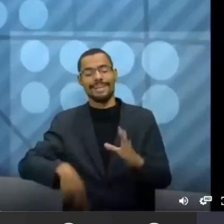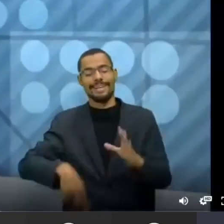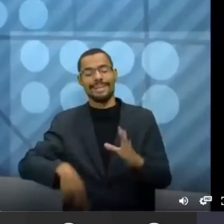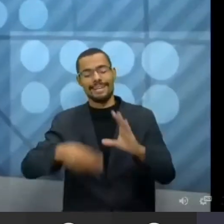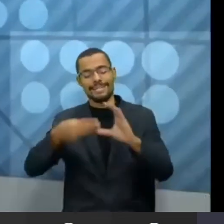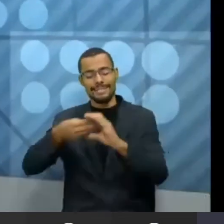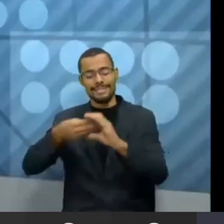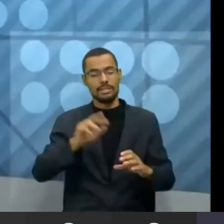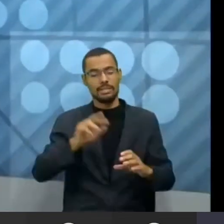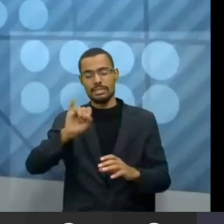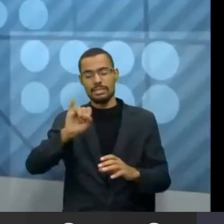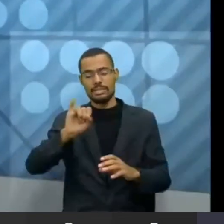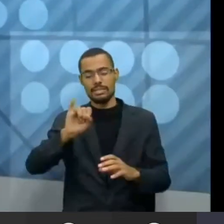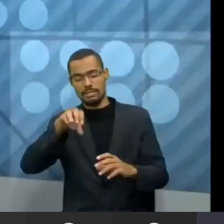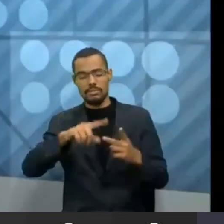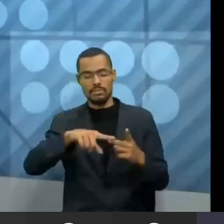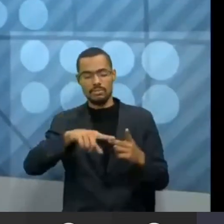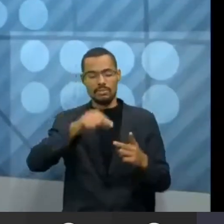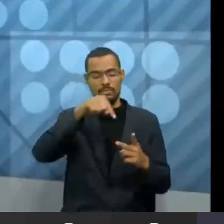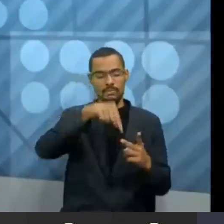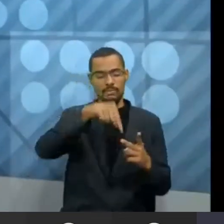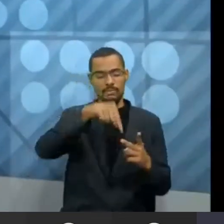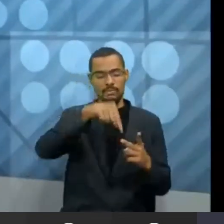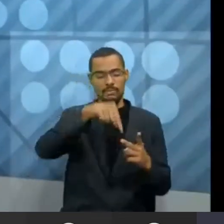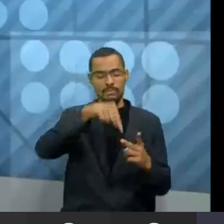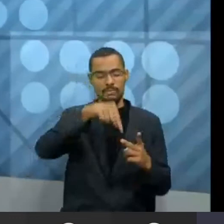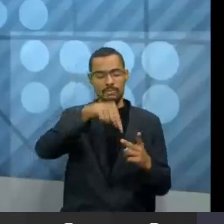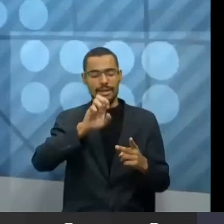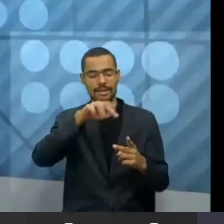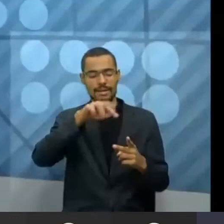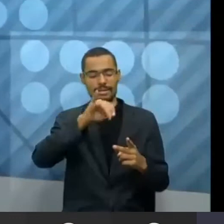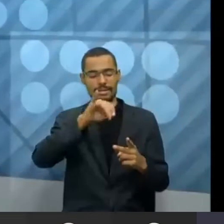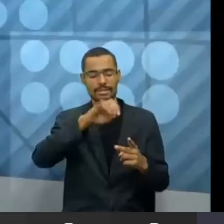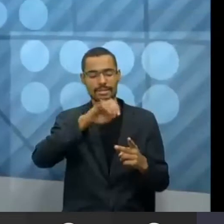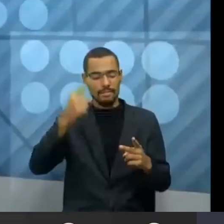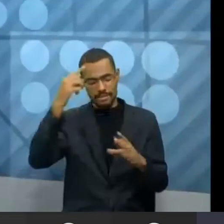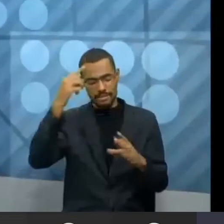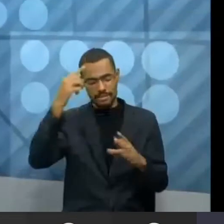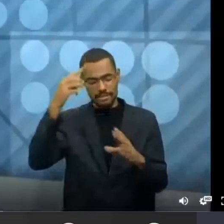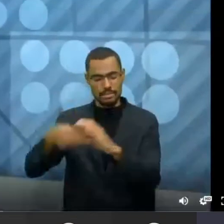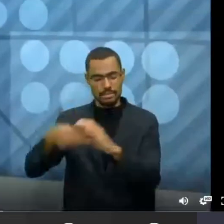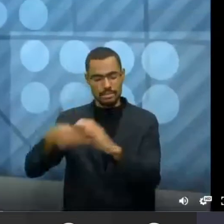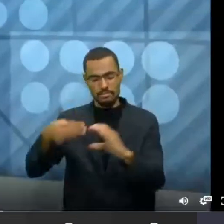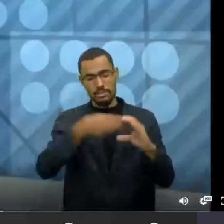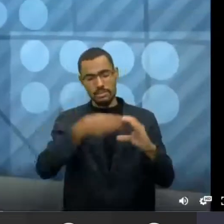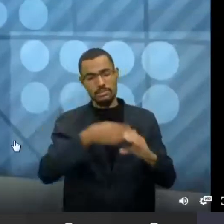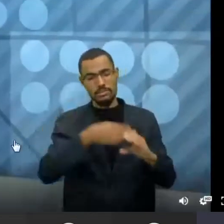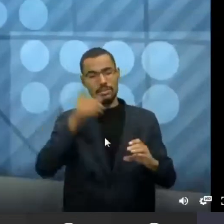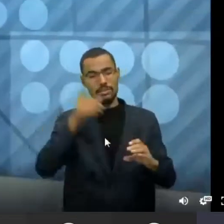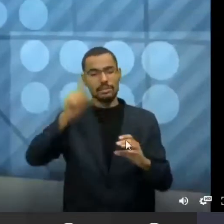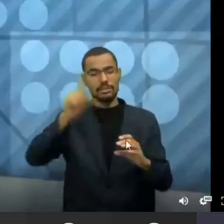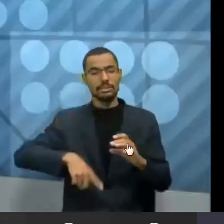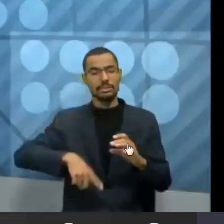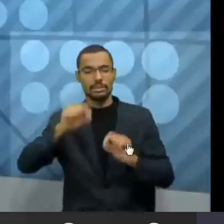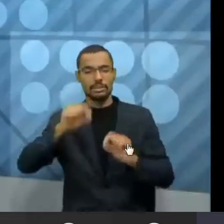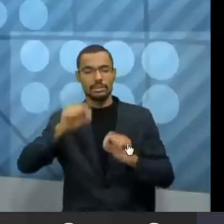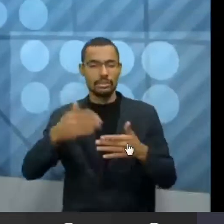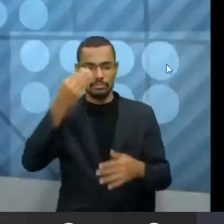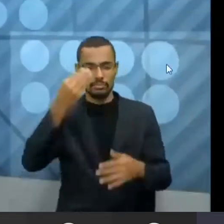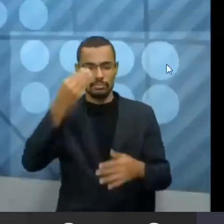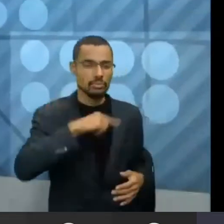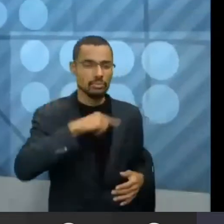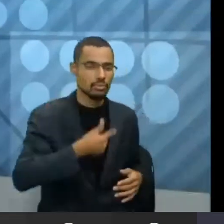células zimogênicas e as células parietais que vão produzir os compostos do suco gástrico, né, que vão participar do processo